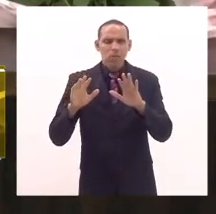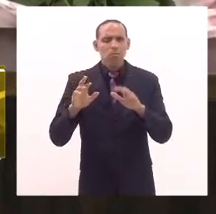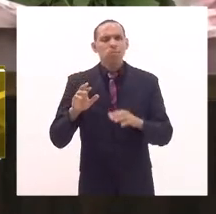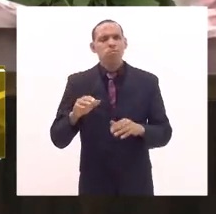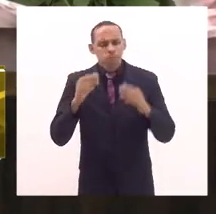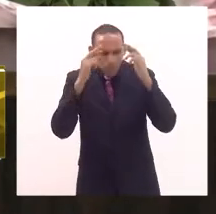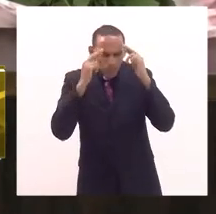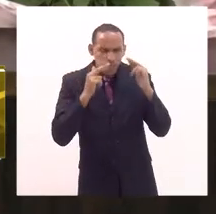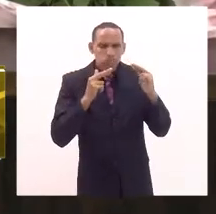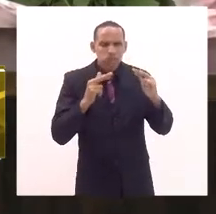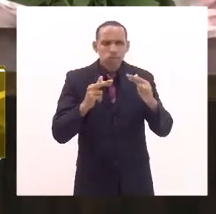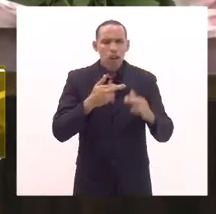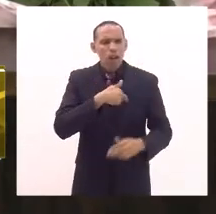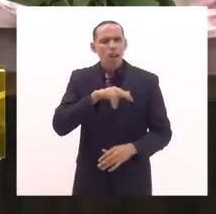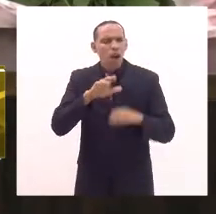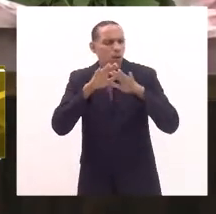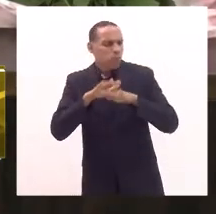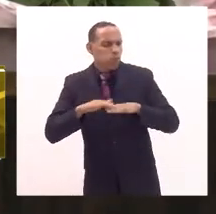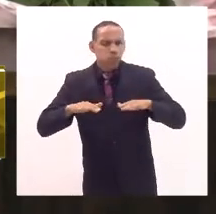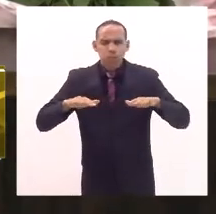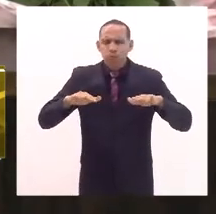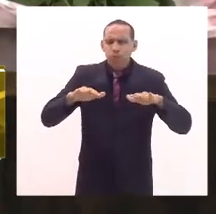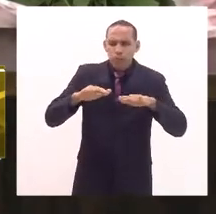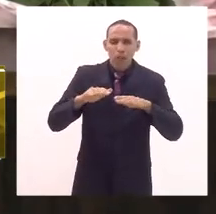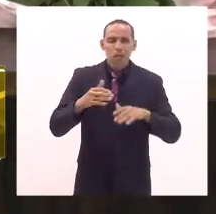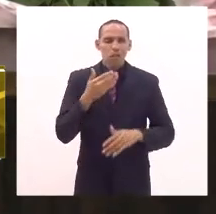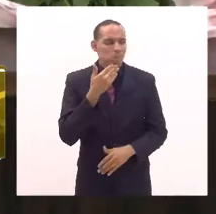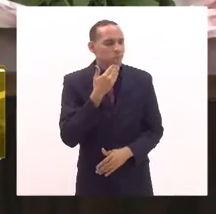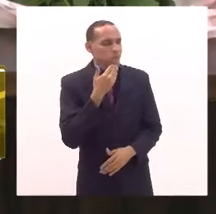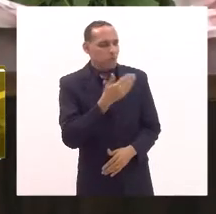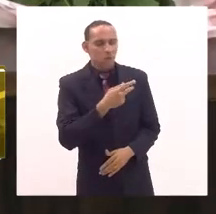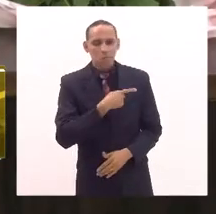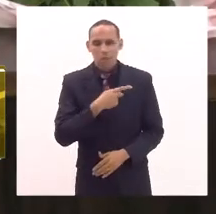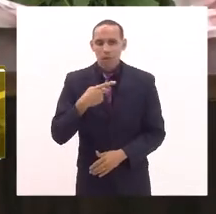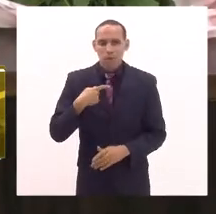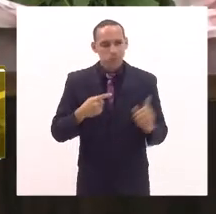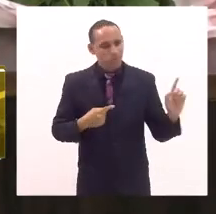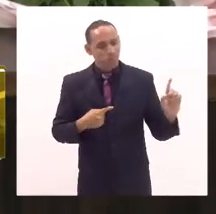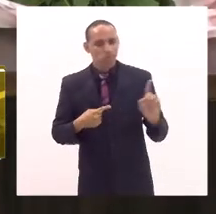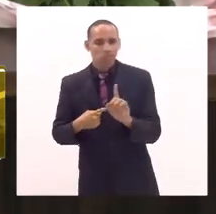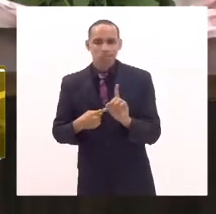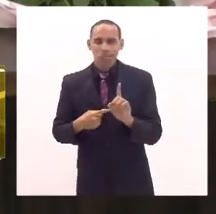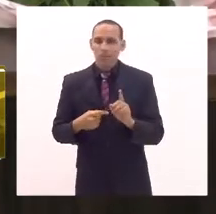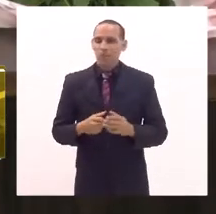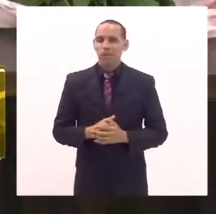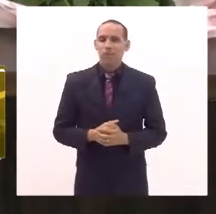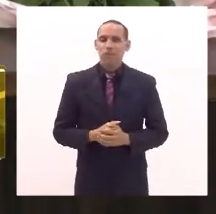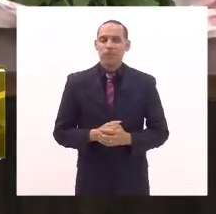segmentos, todas as religiões, e o pastor para que pudesse se colocar aqui ao lado.